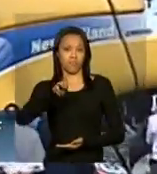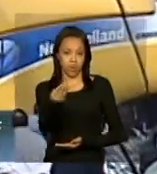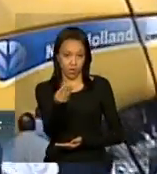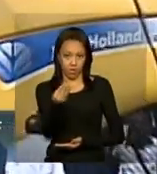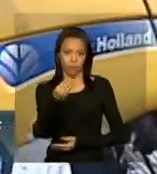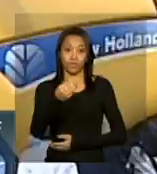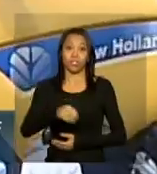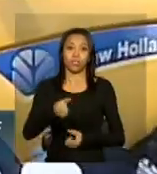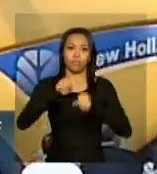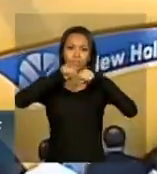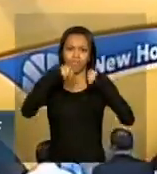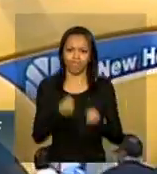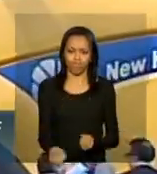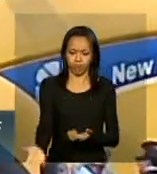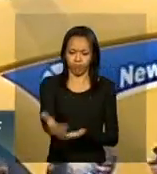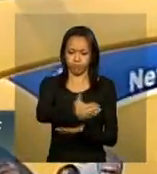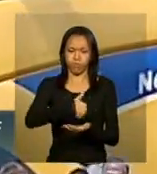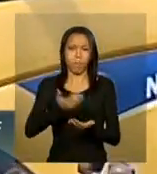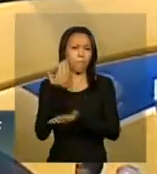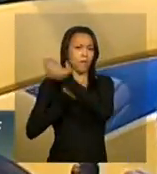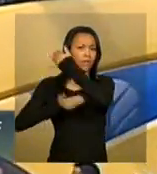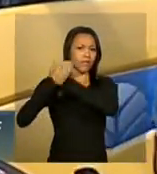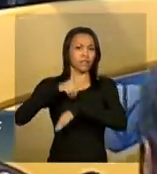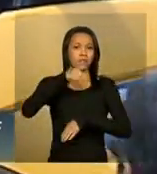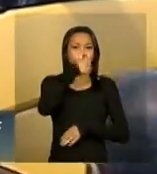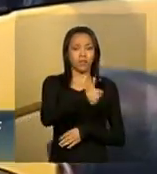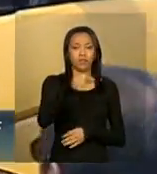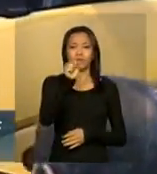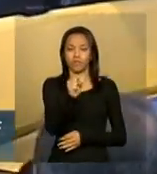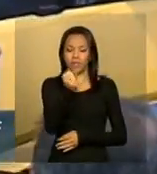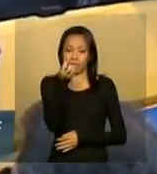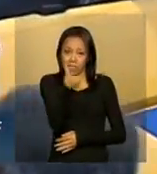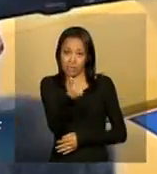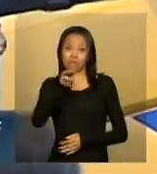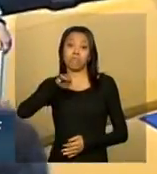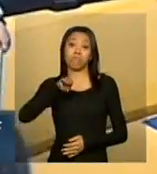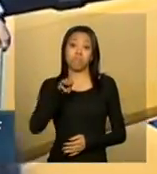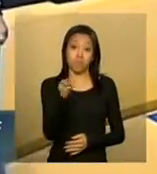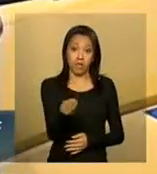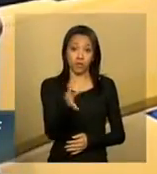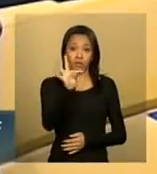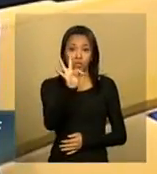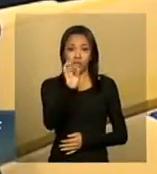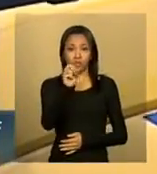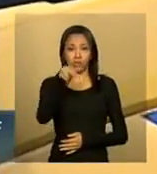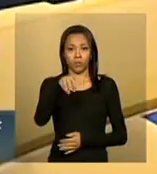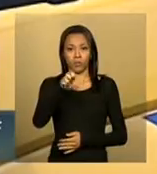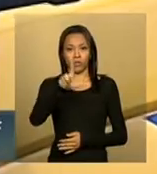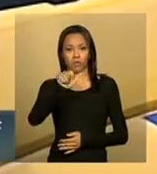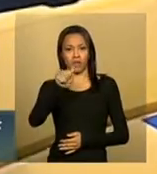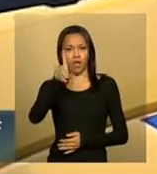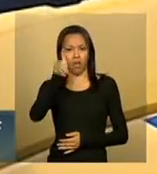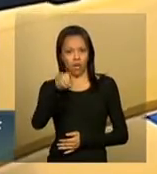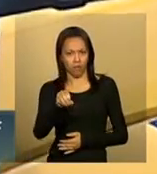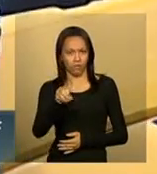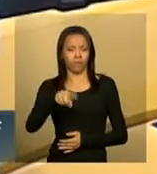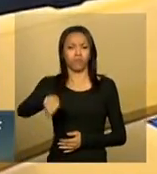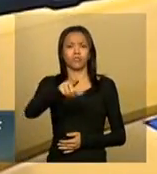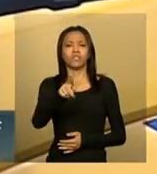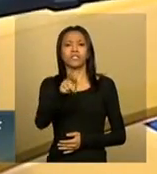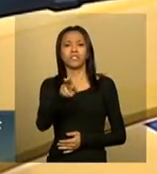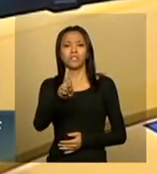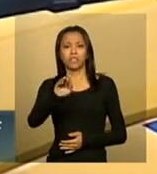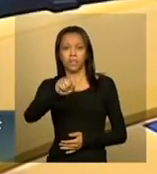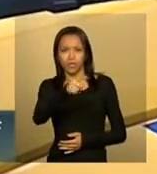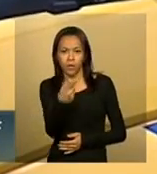foram produzidas 186 milhões de toneladas de grãos então de 100 passa